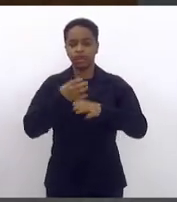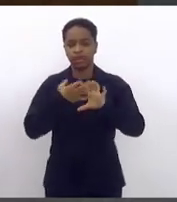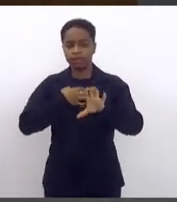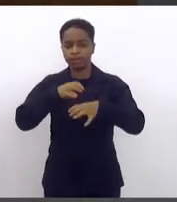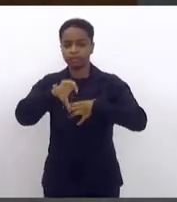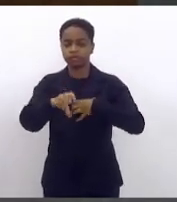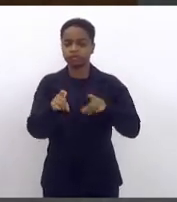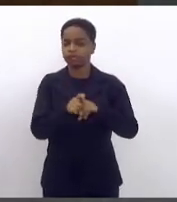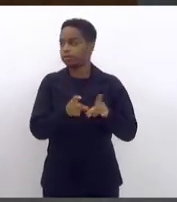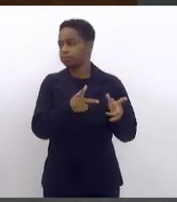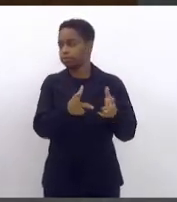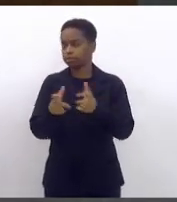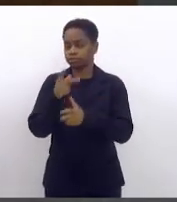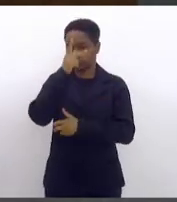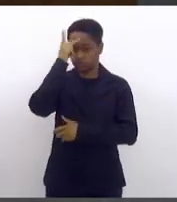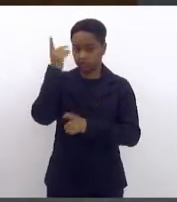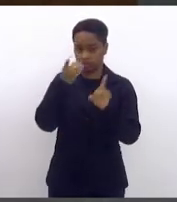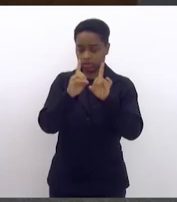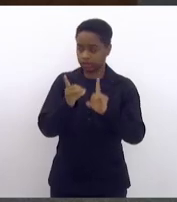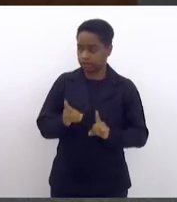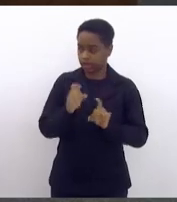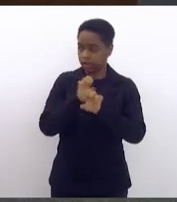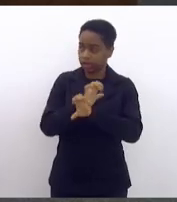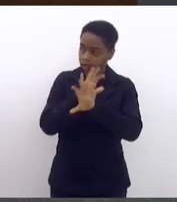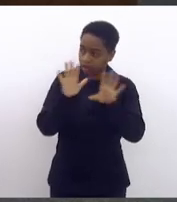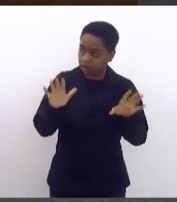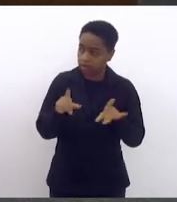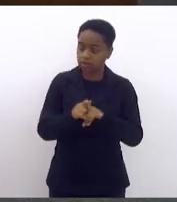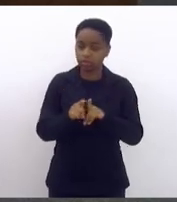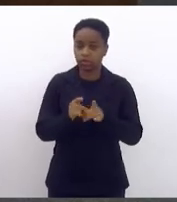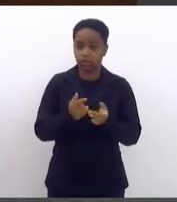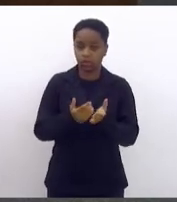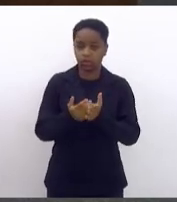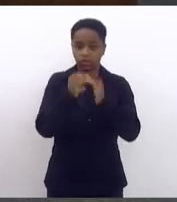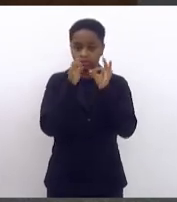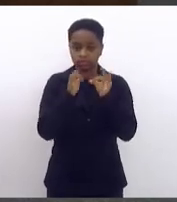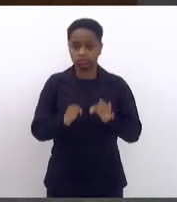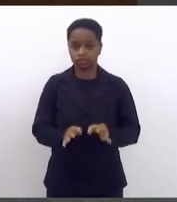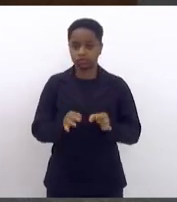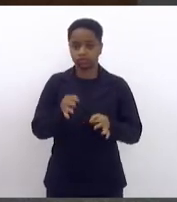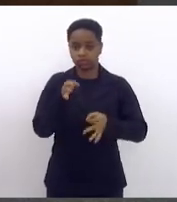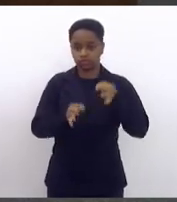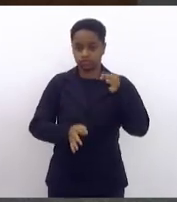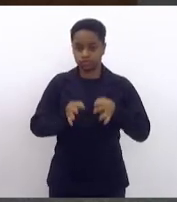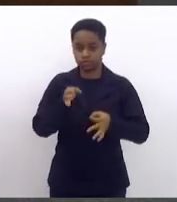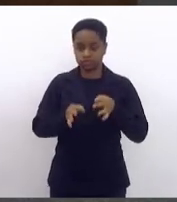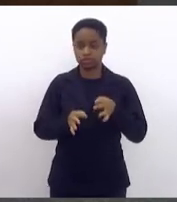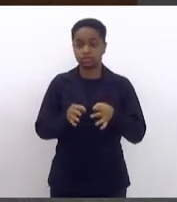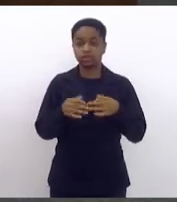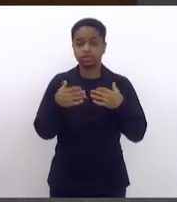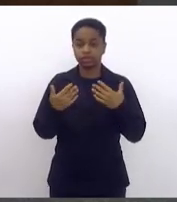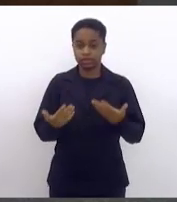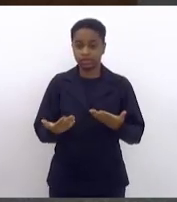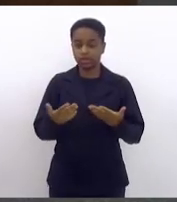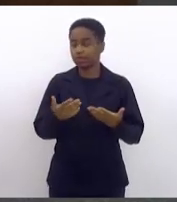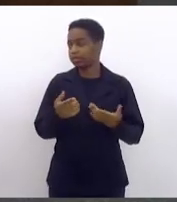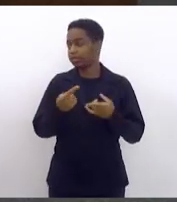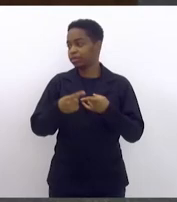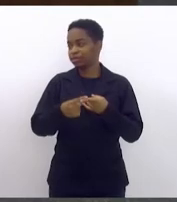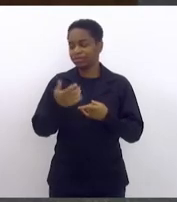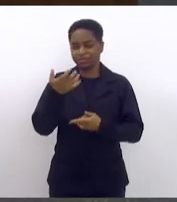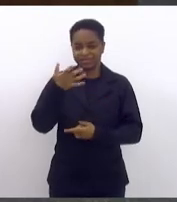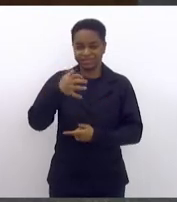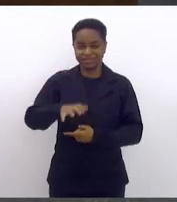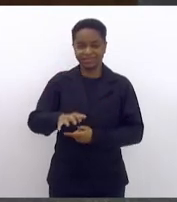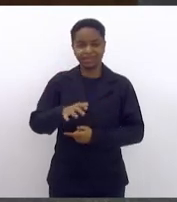com deficiência de maneira clara, de maneira honesta e justa, né? Eles não querem pena de ninguém.